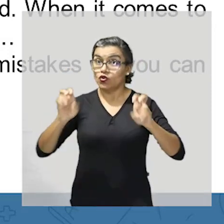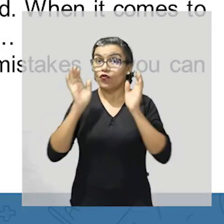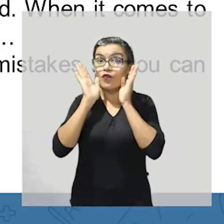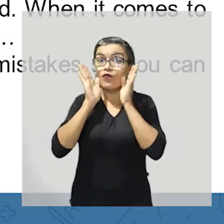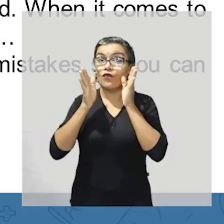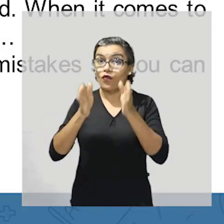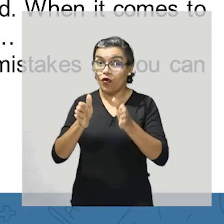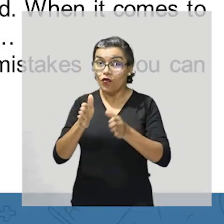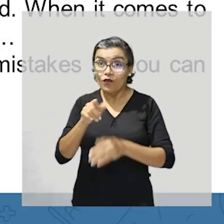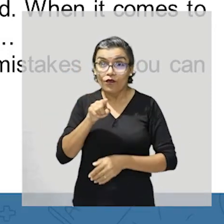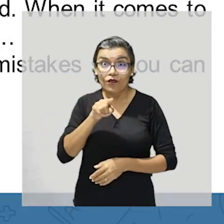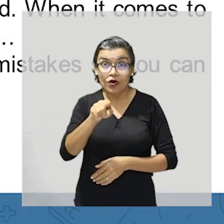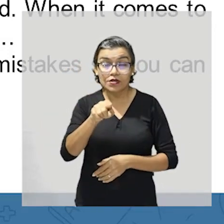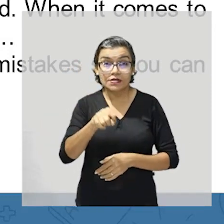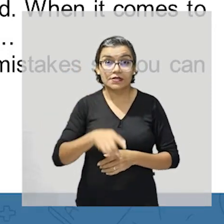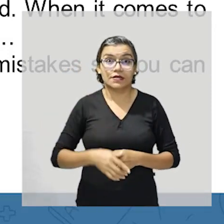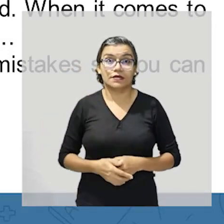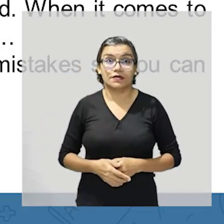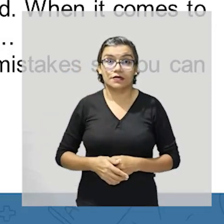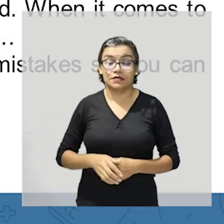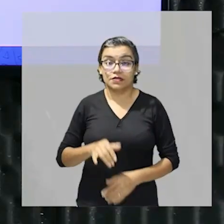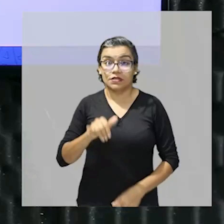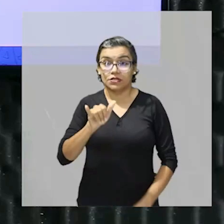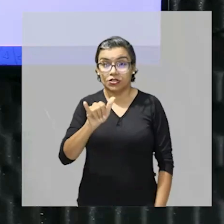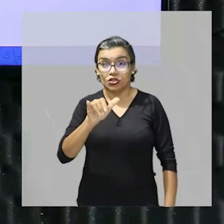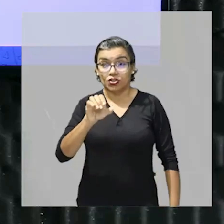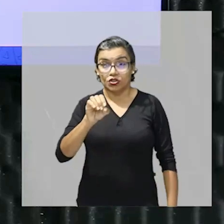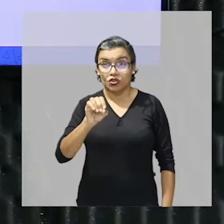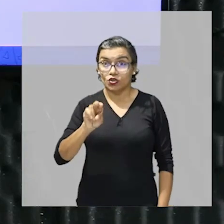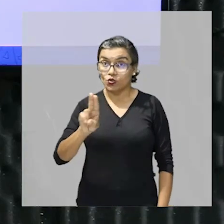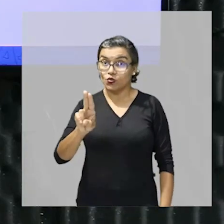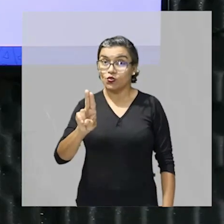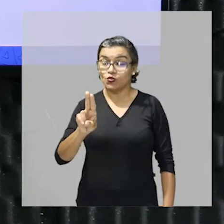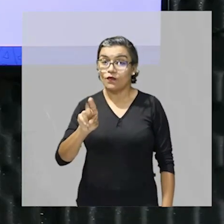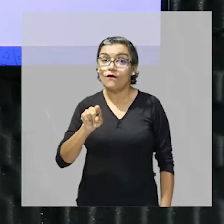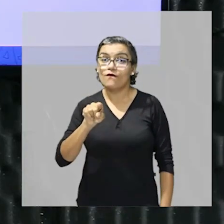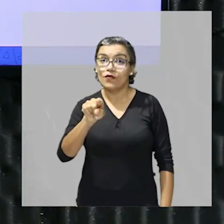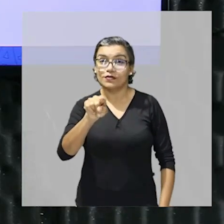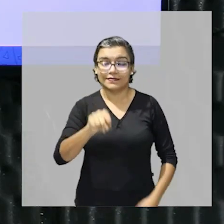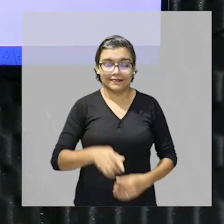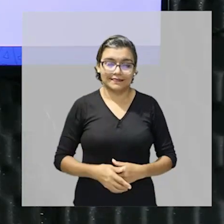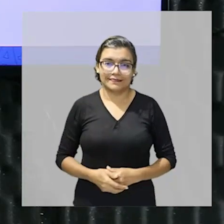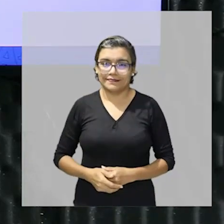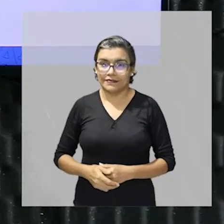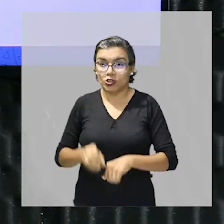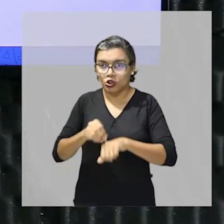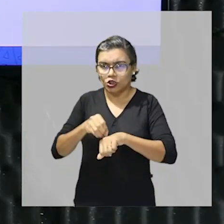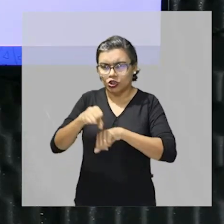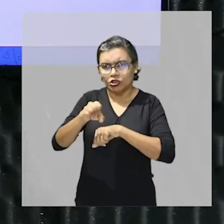a você. Olha a palavrinha you aqui no texto. Dicas, né, de